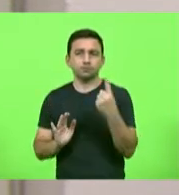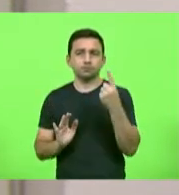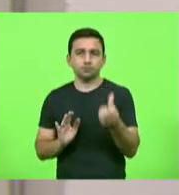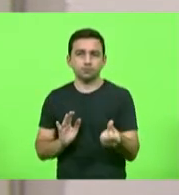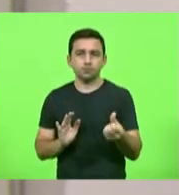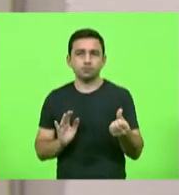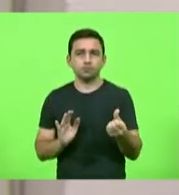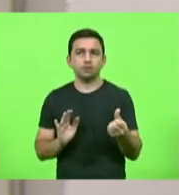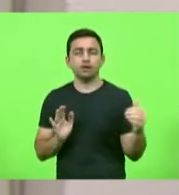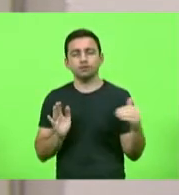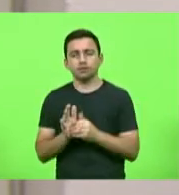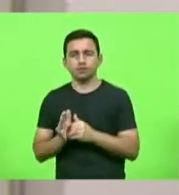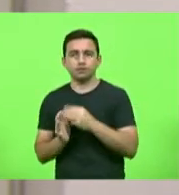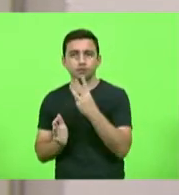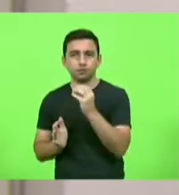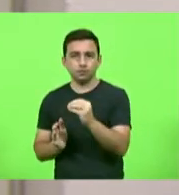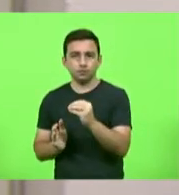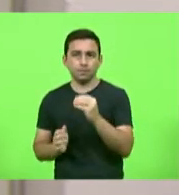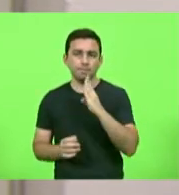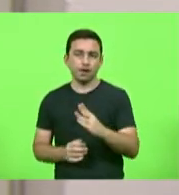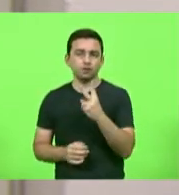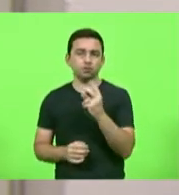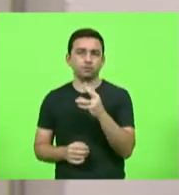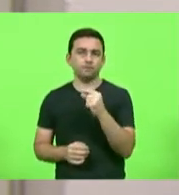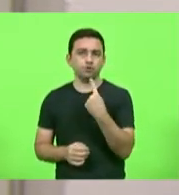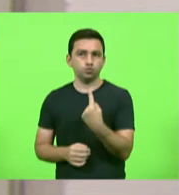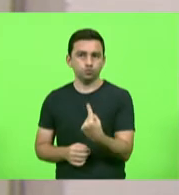a 630, barra 2021.